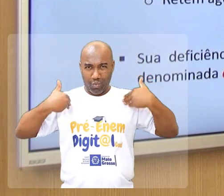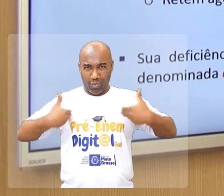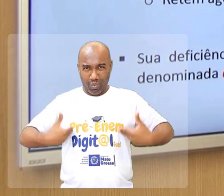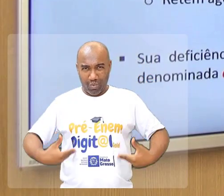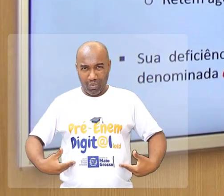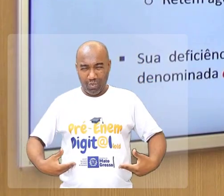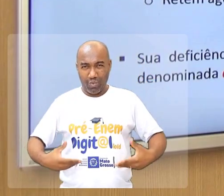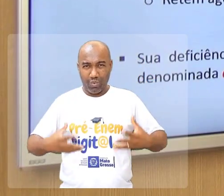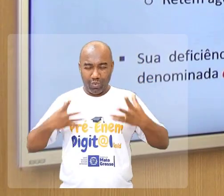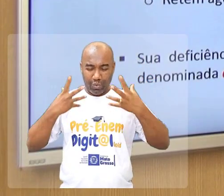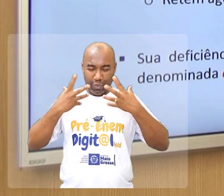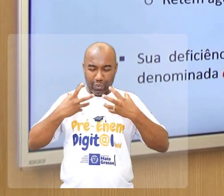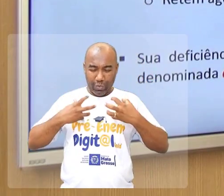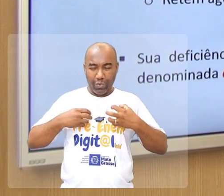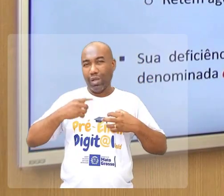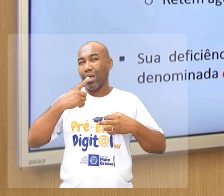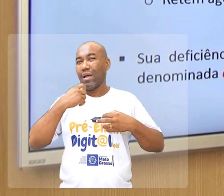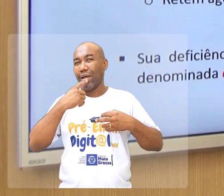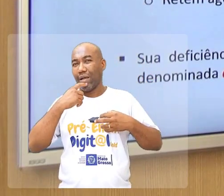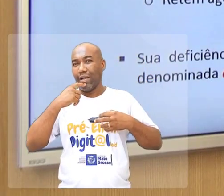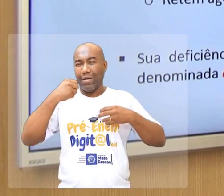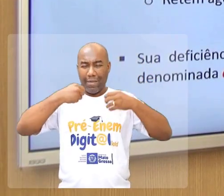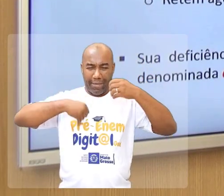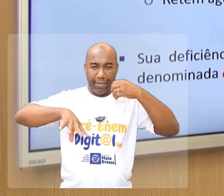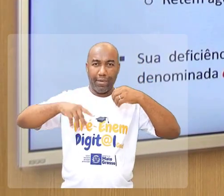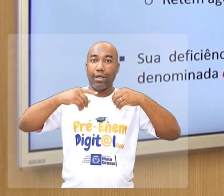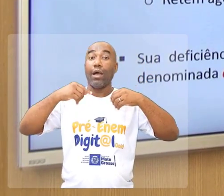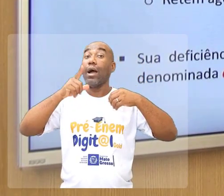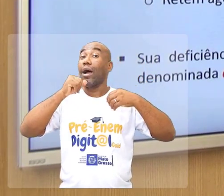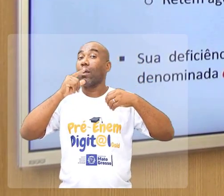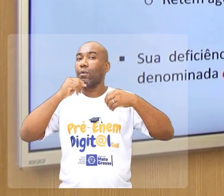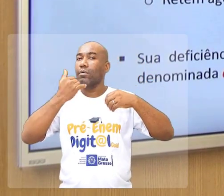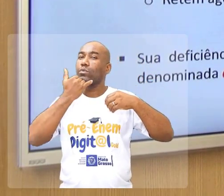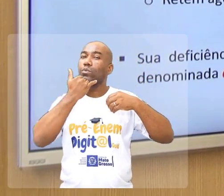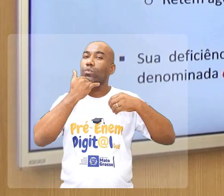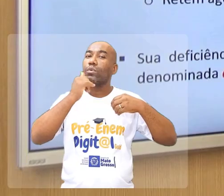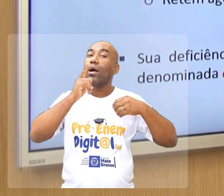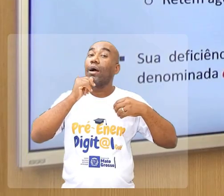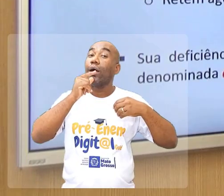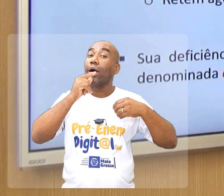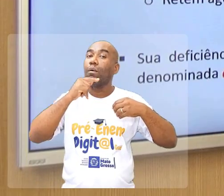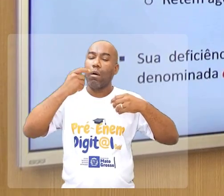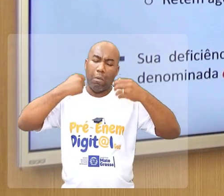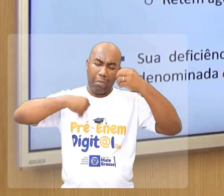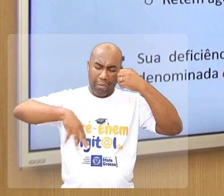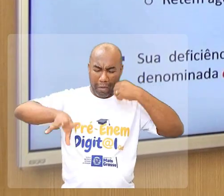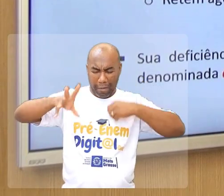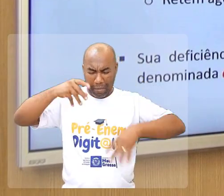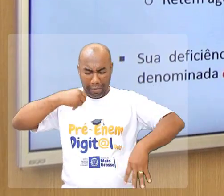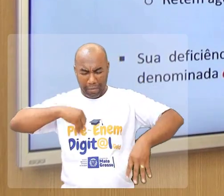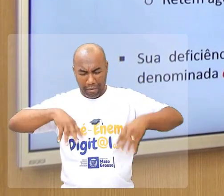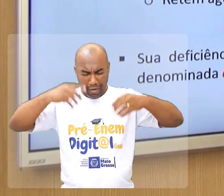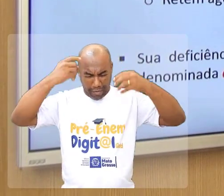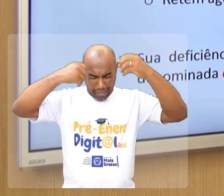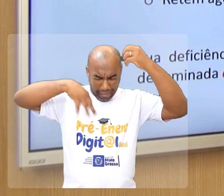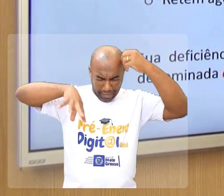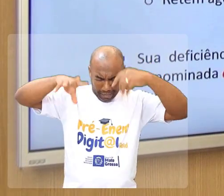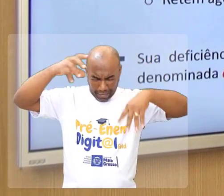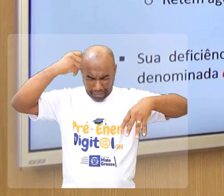já está perdendo água por transpiração. Você não tem água para